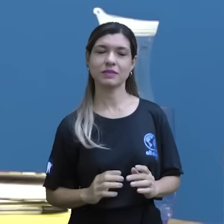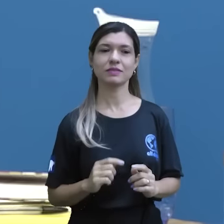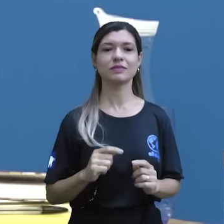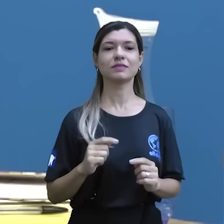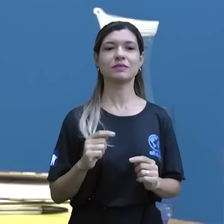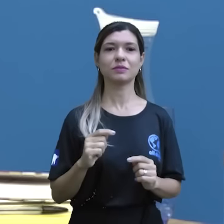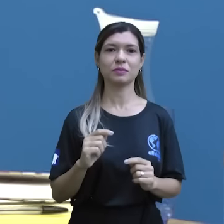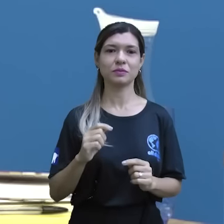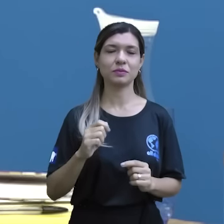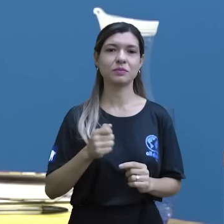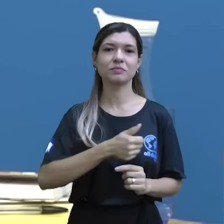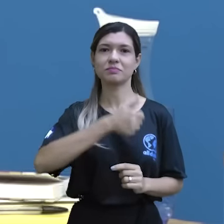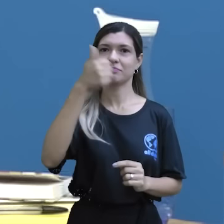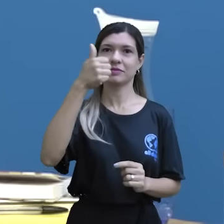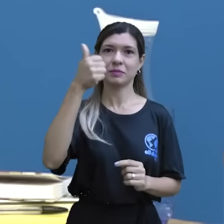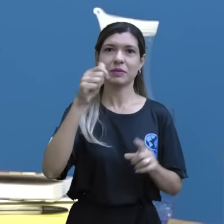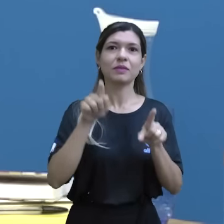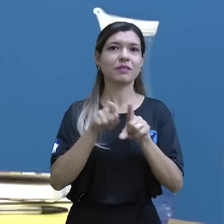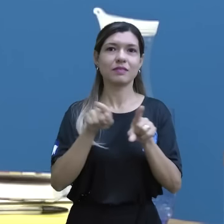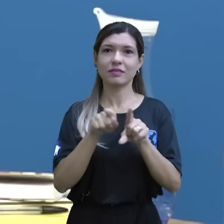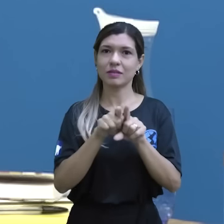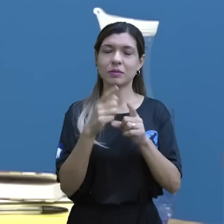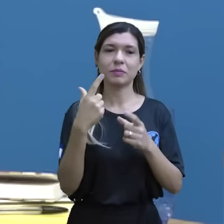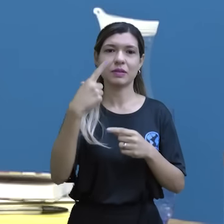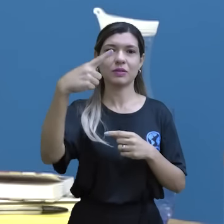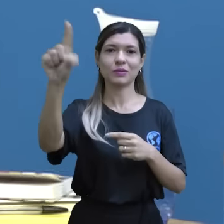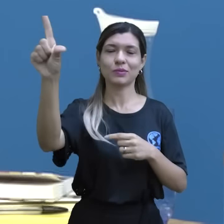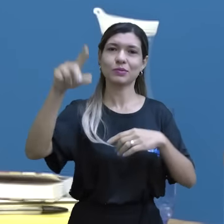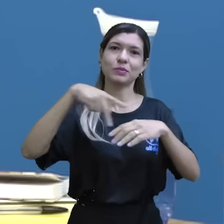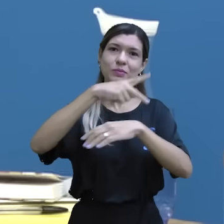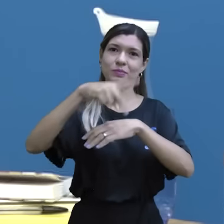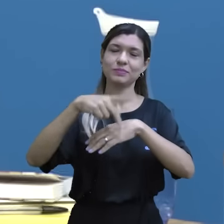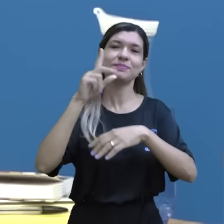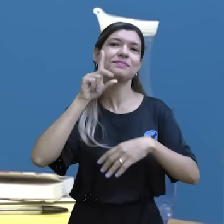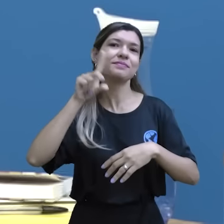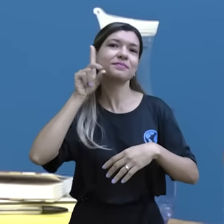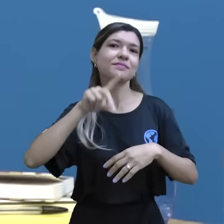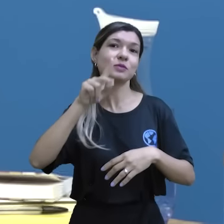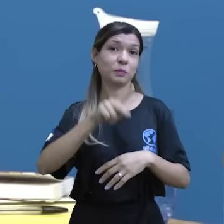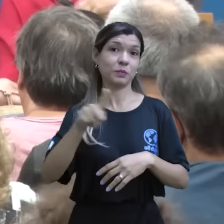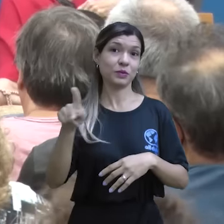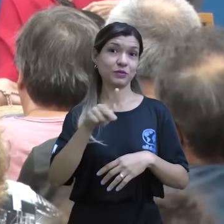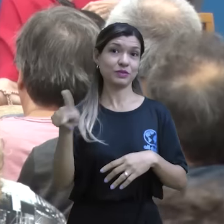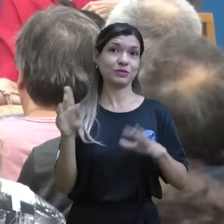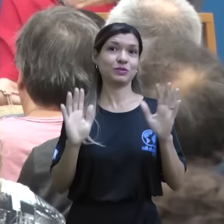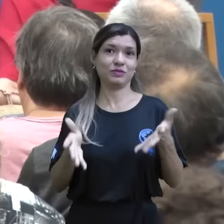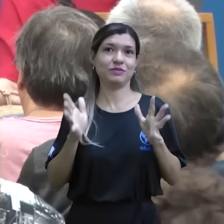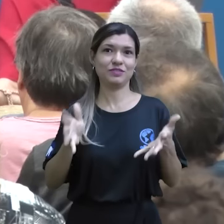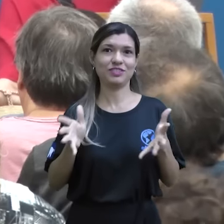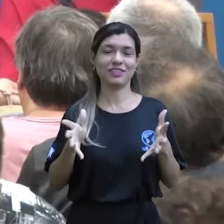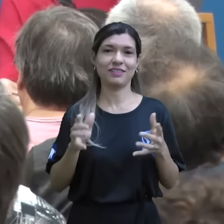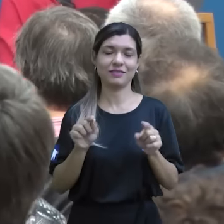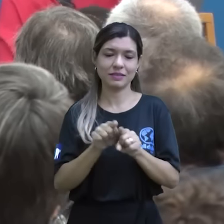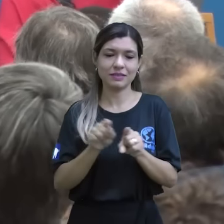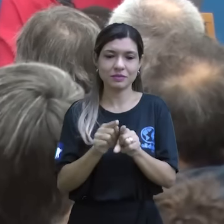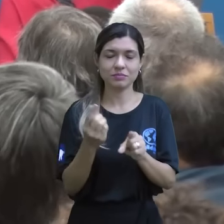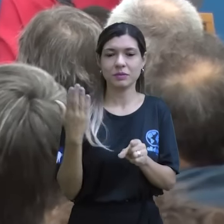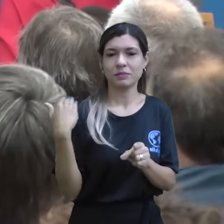há pouco foi eleita para a ABL, vai tomar posse no dia 14 de junho, e nós